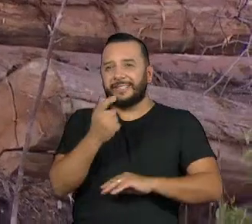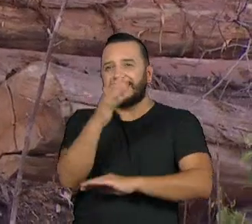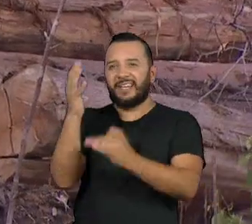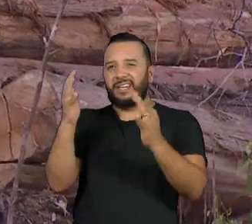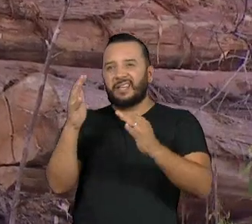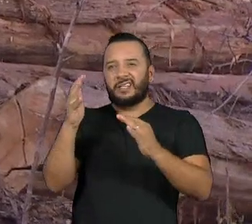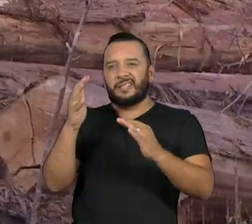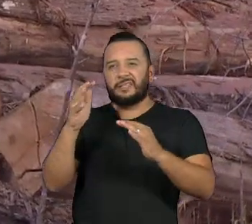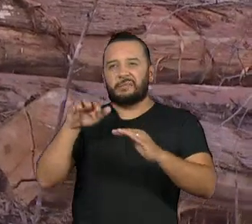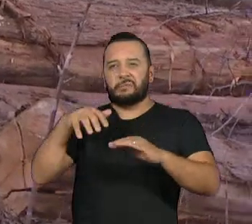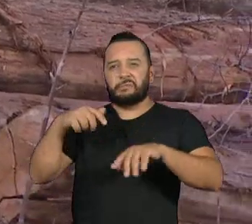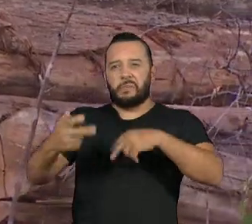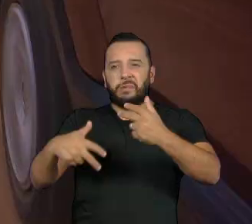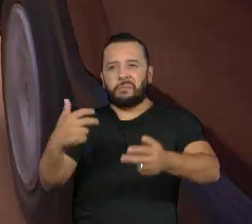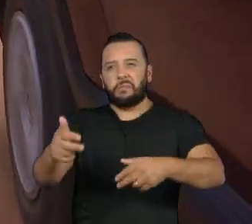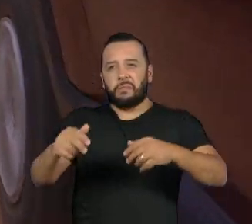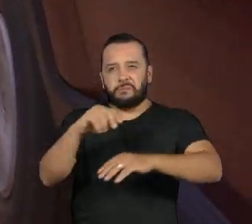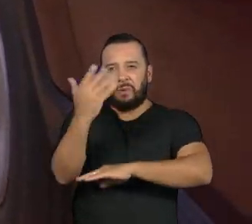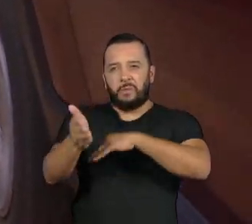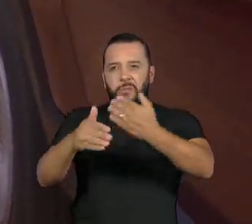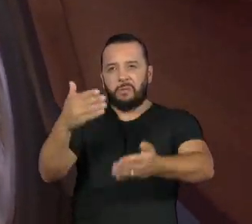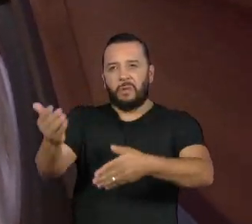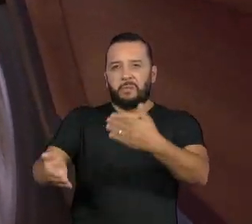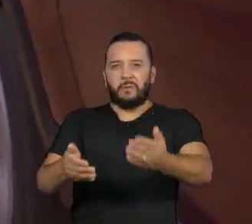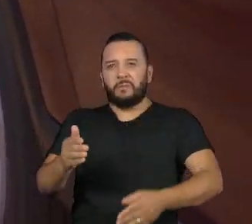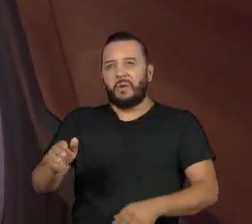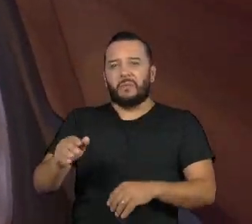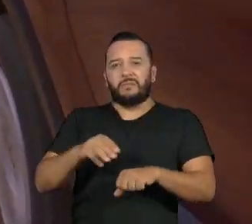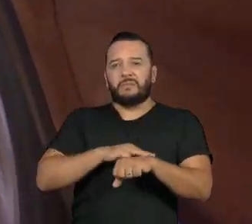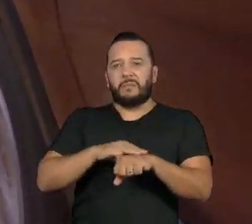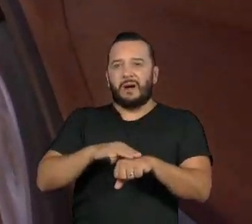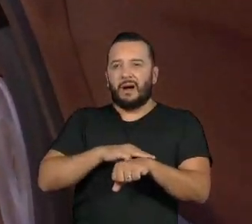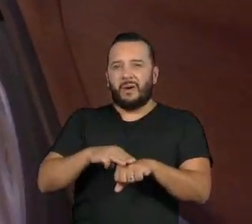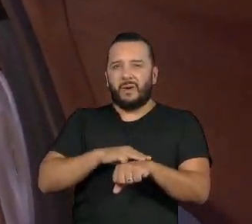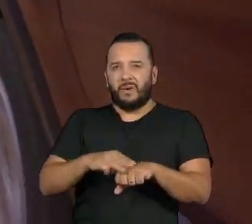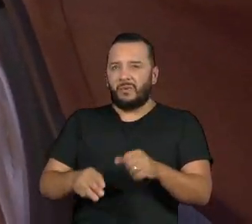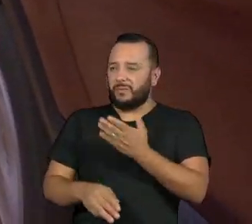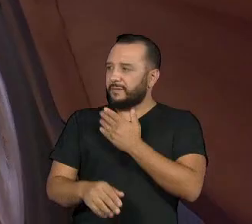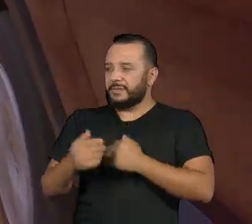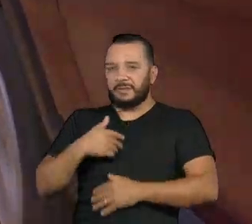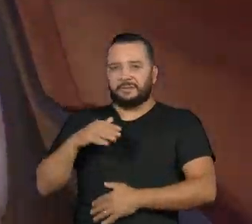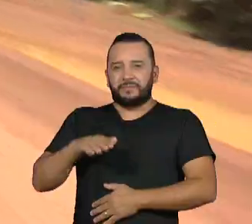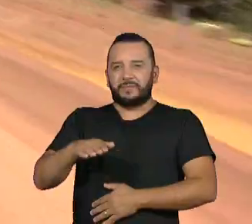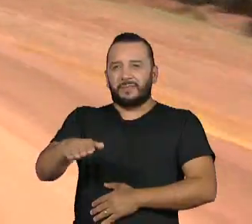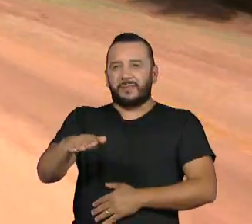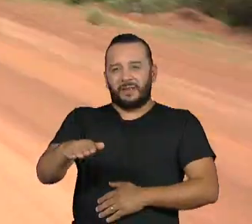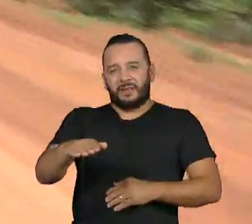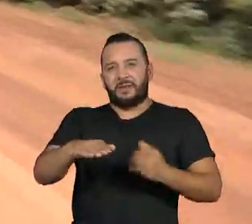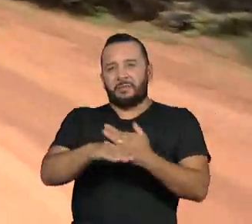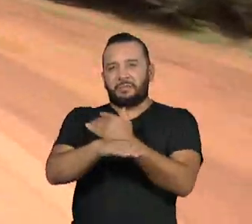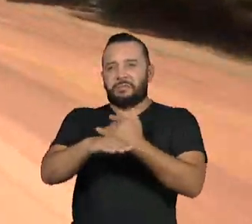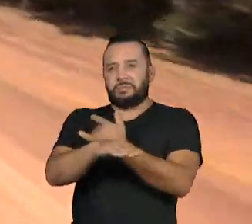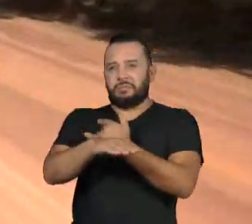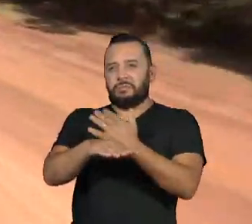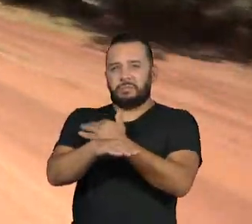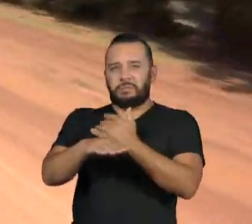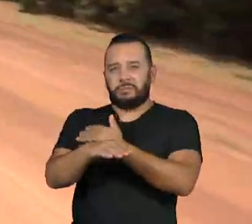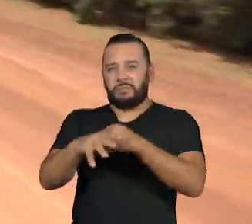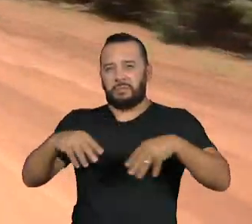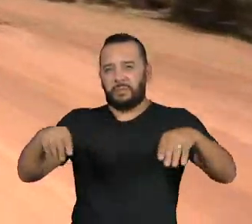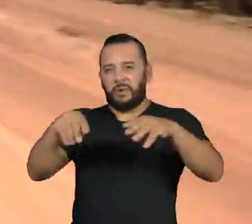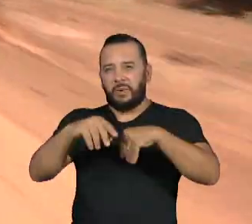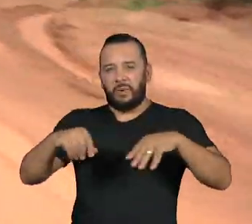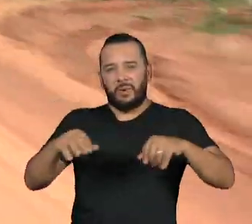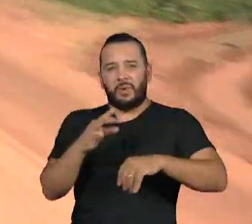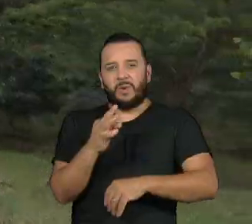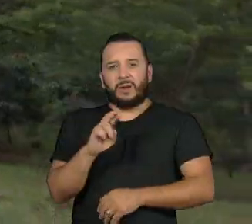árvores convertidas em toras. De lá, chão batido e poeira pela Transamazônica, rodovia